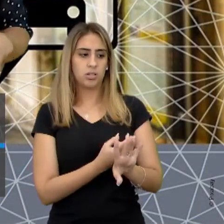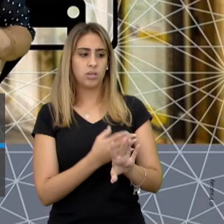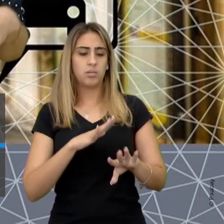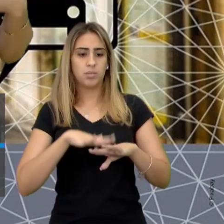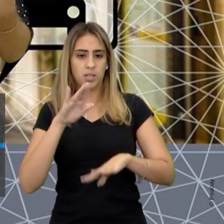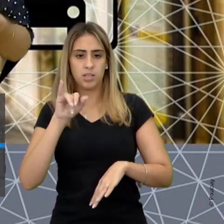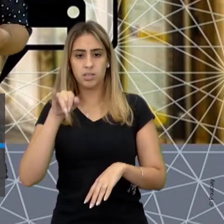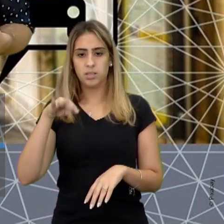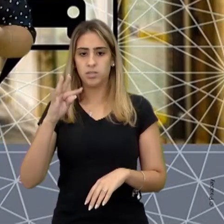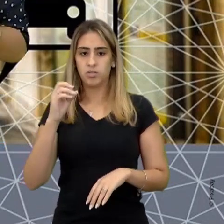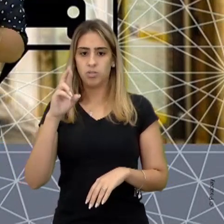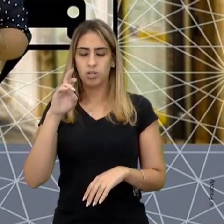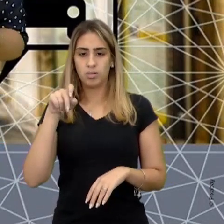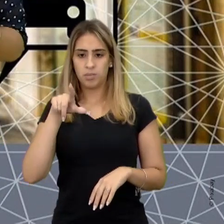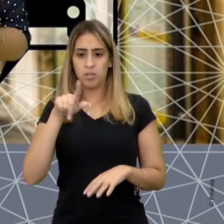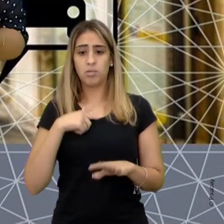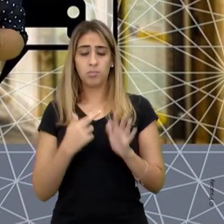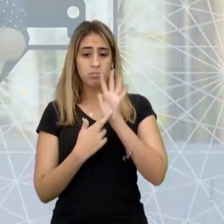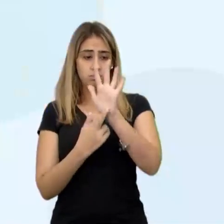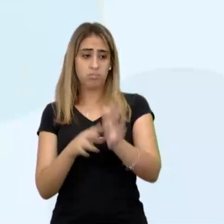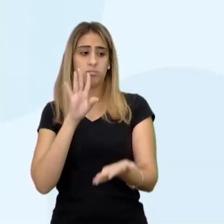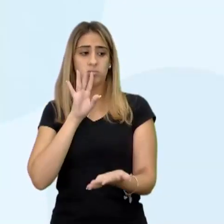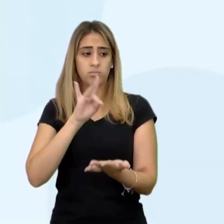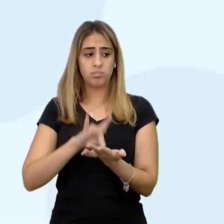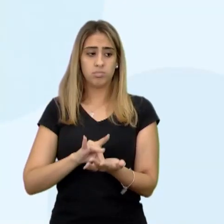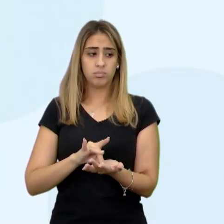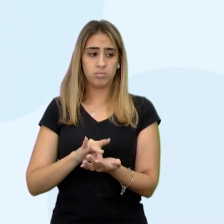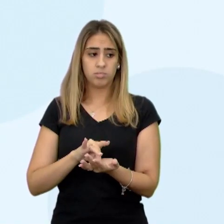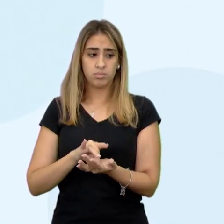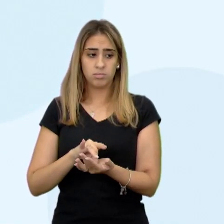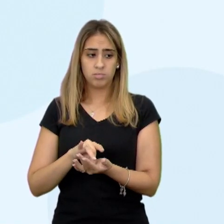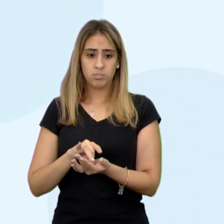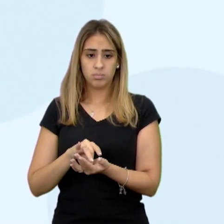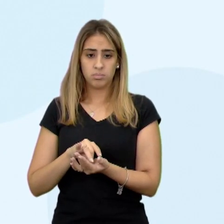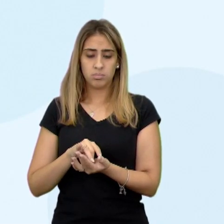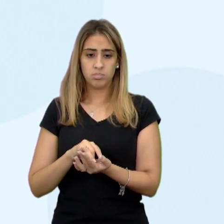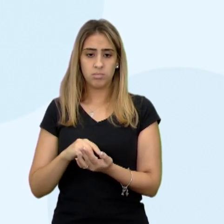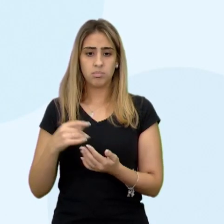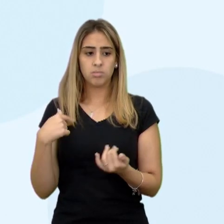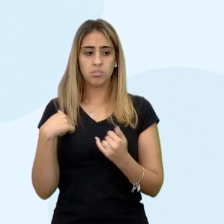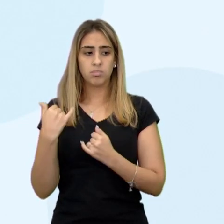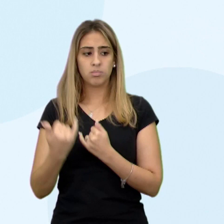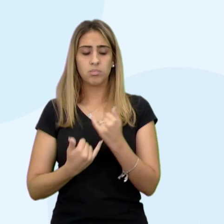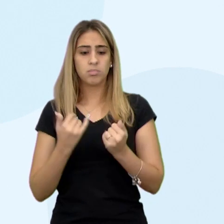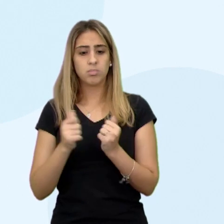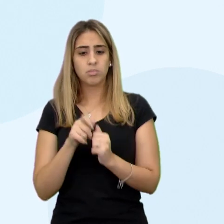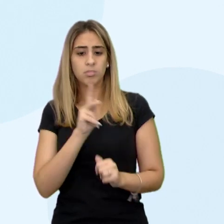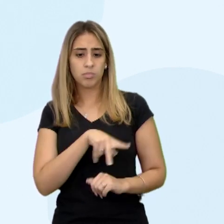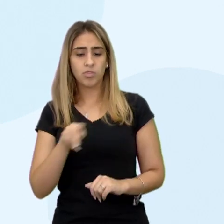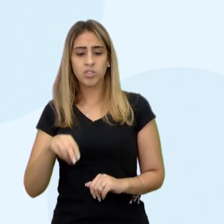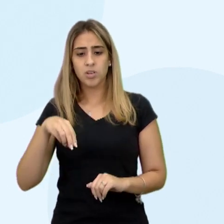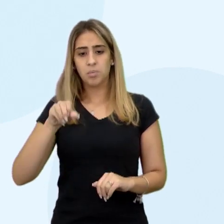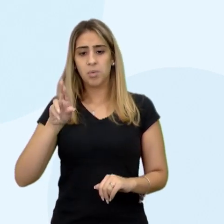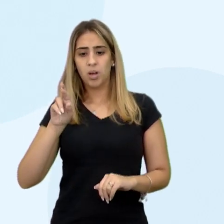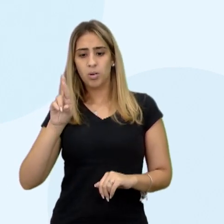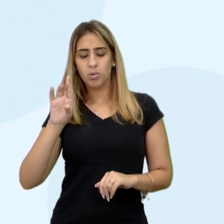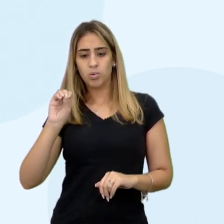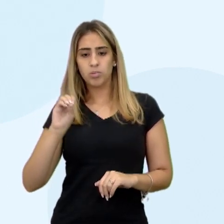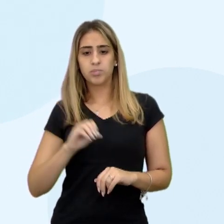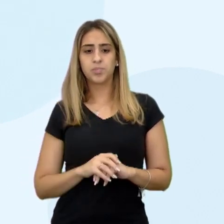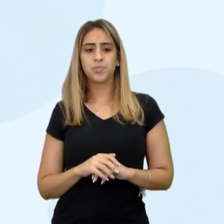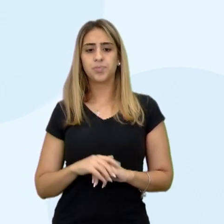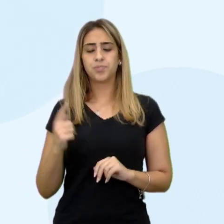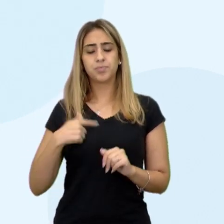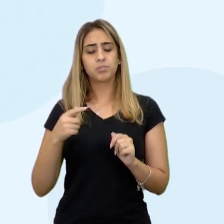bom. E a representação fiel da realidade, olha só, já é uma pergunta aí linkando com o que o professor Mauro fez. Ele realmente representa